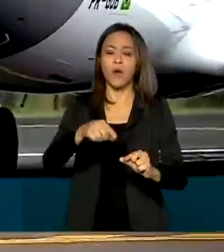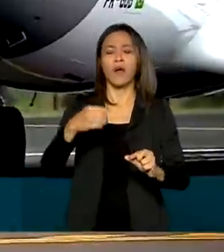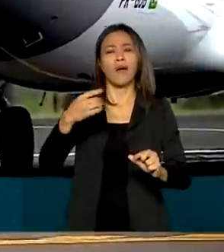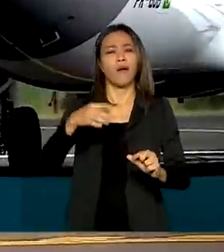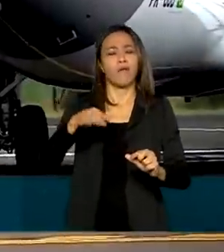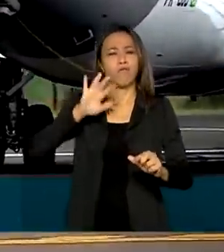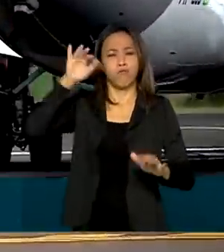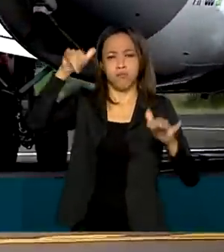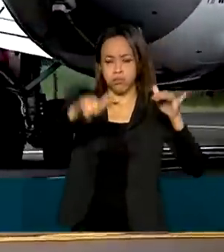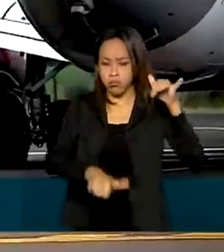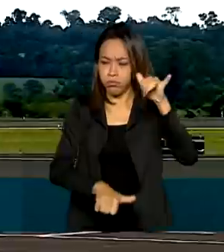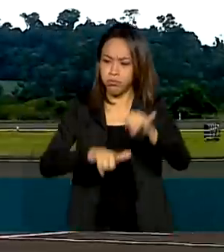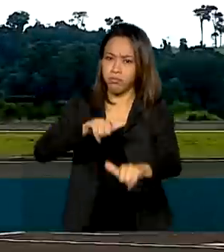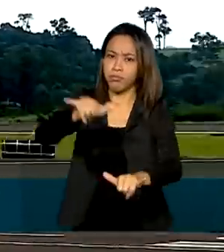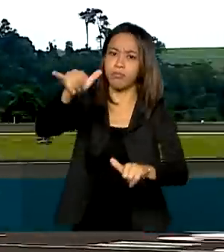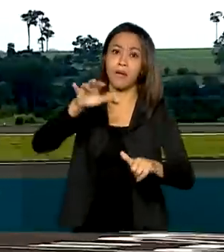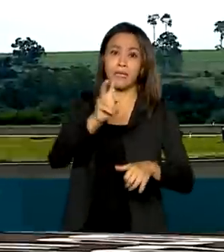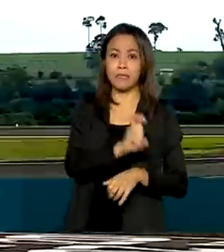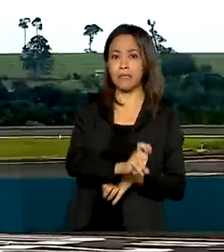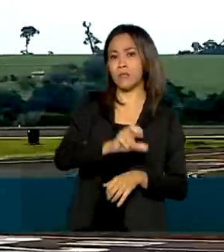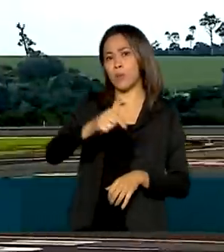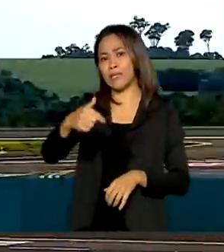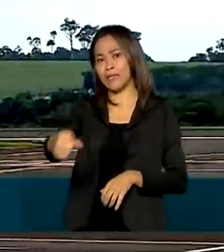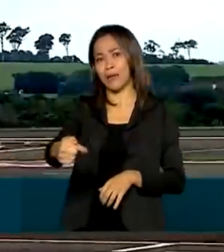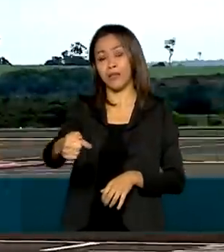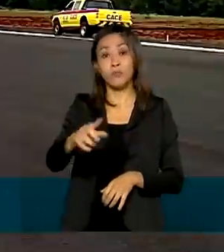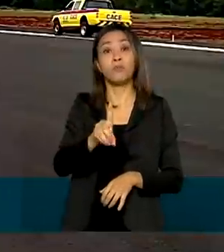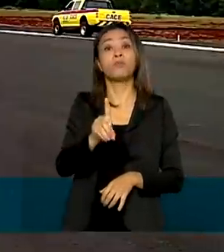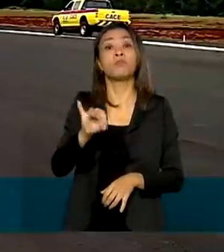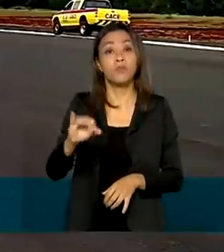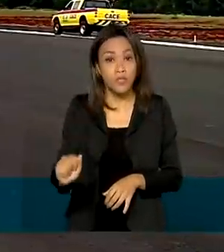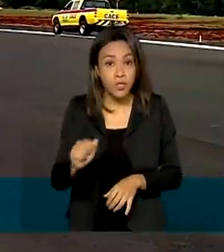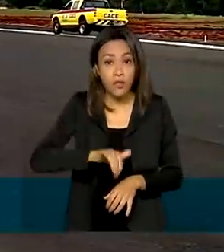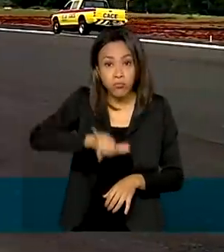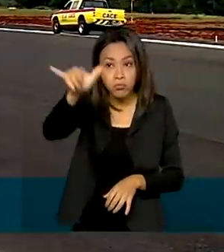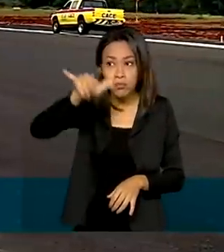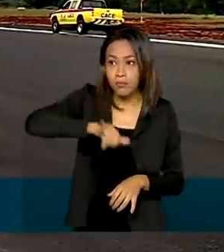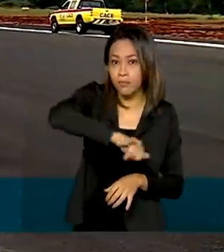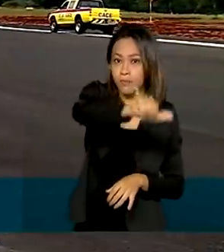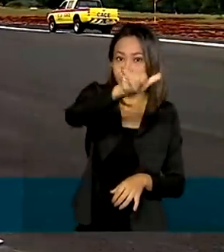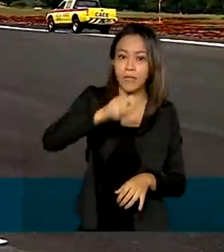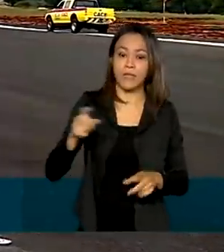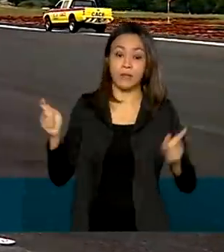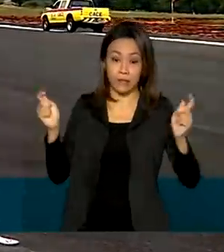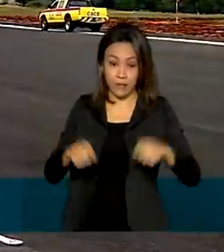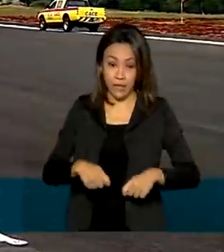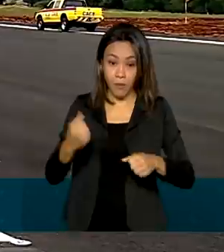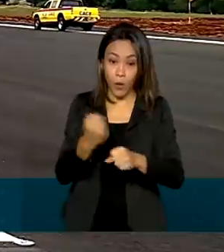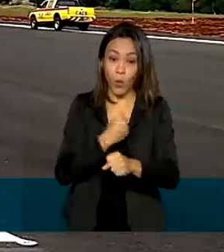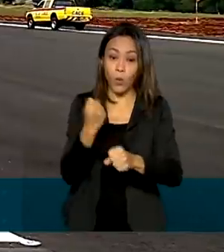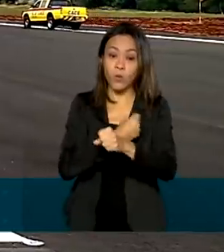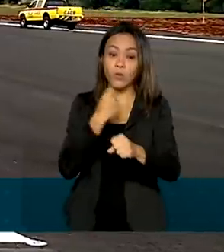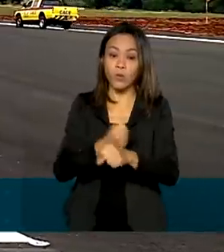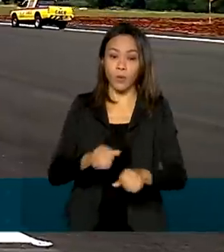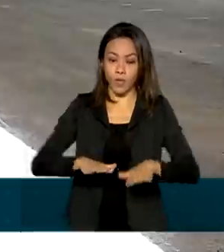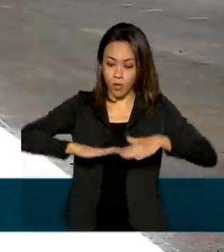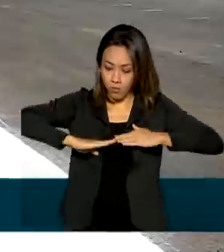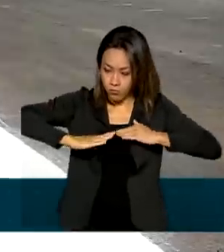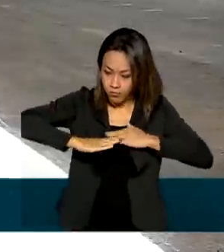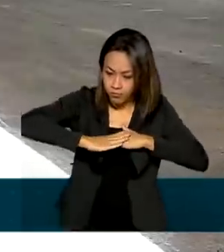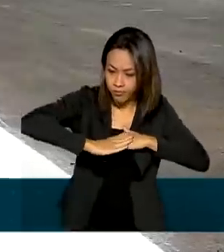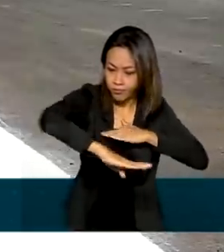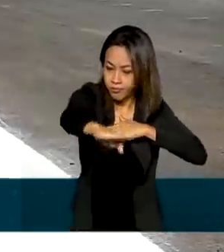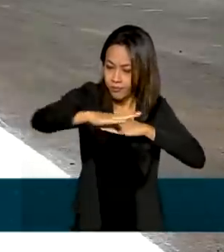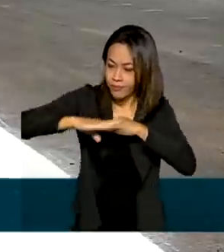e decolagens diários para 5 ou 7 voos por dia, é que foi possível realizar uma obra substancial na pista,